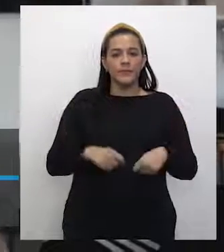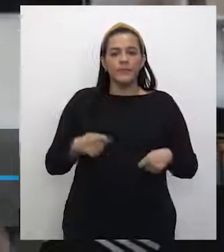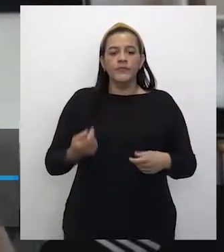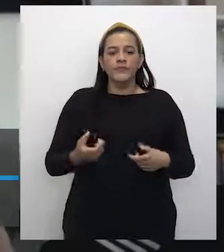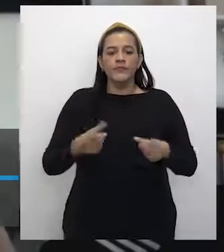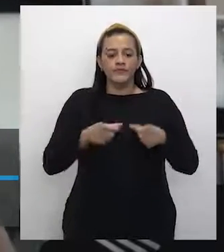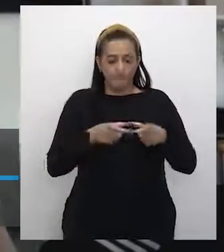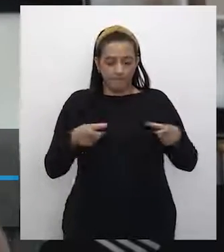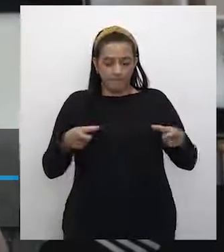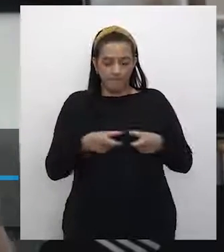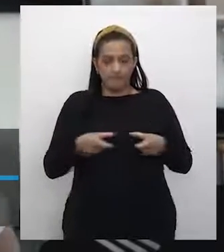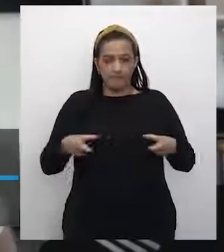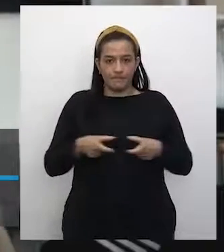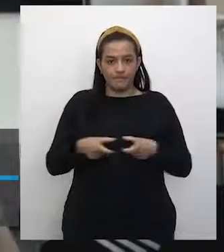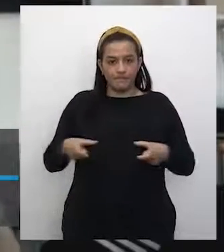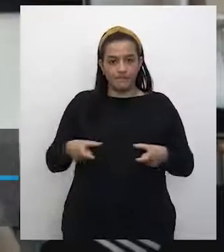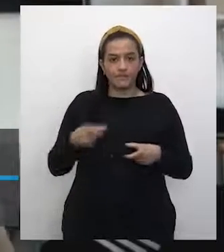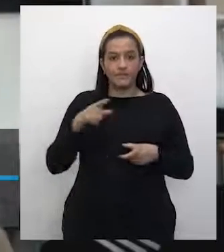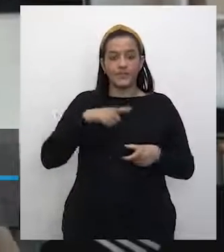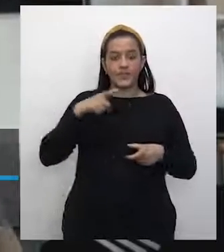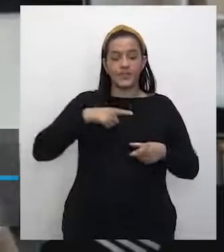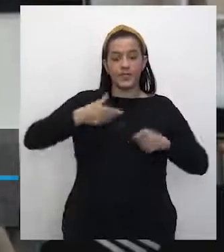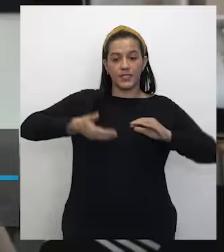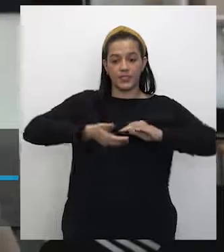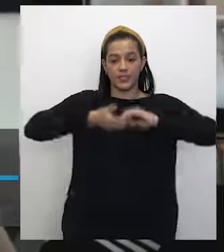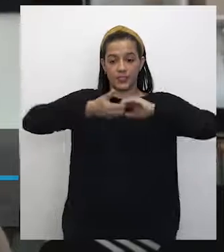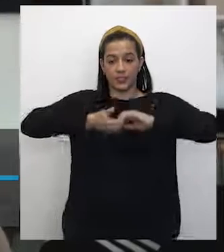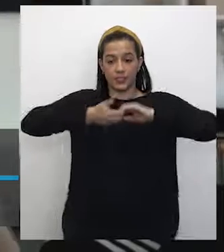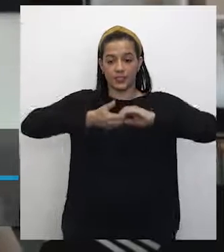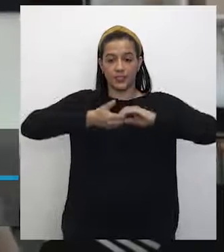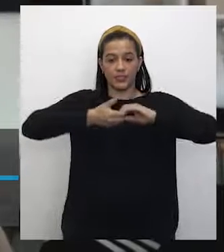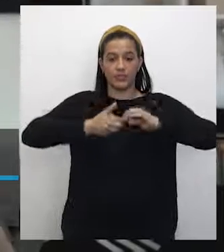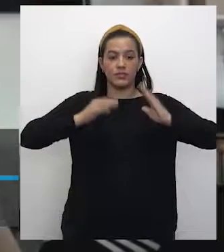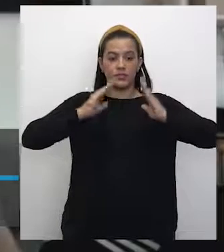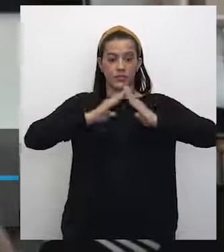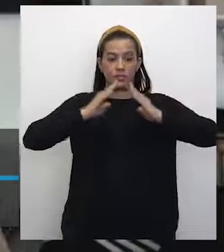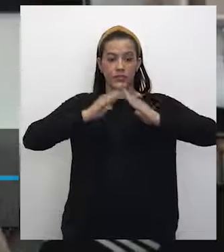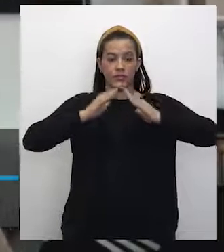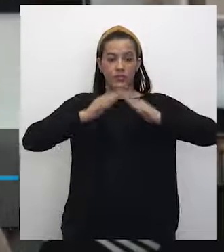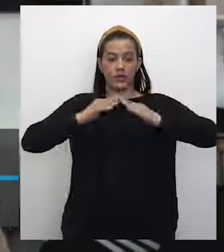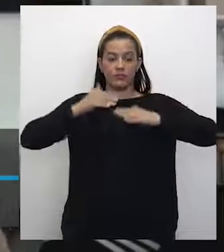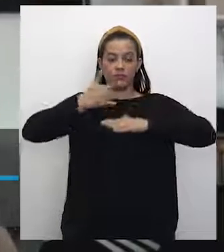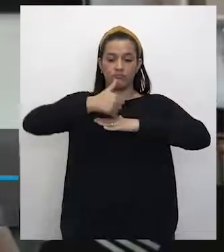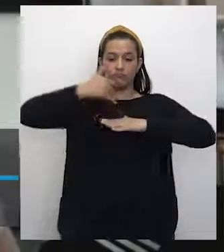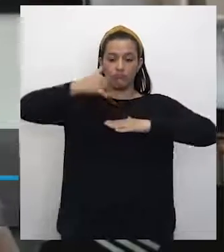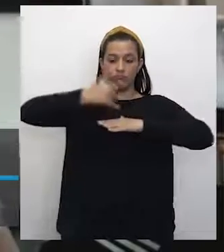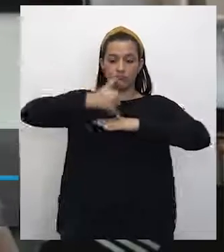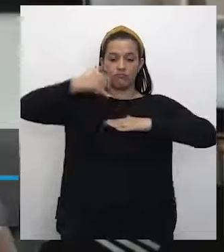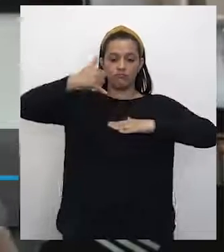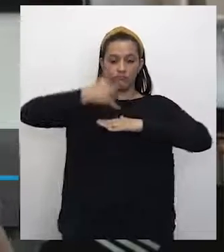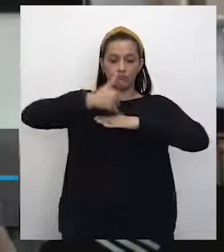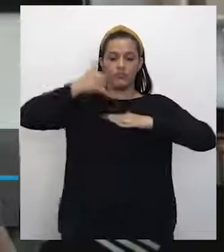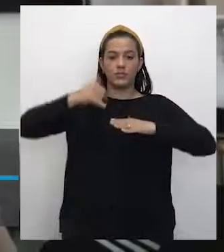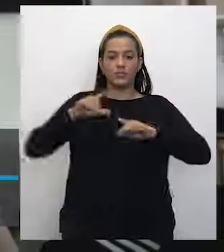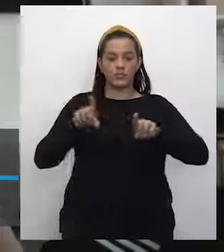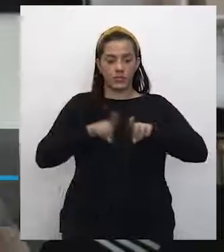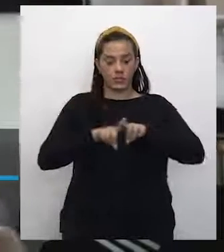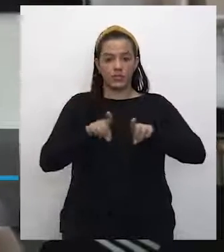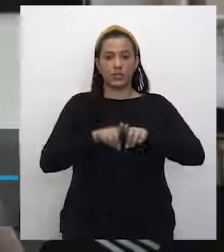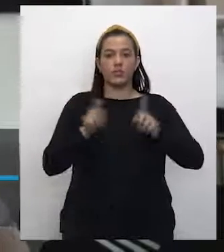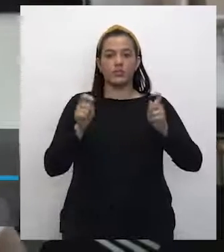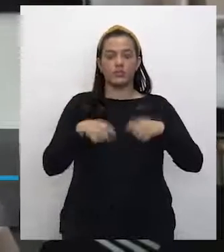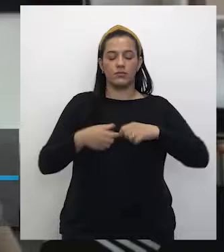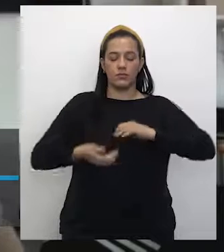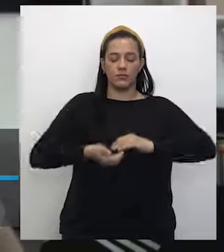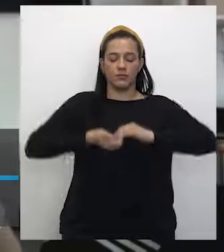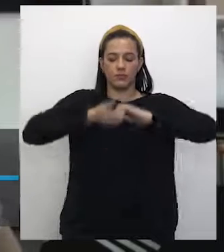placa. Agora estão surgindo até as telhas, né? As telhas fotovoltaicas, que você consegue fazer a instalação,